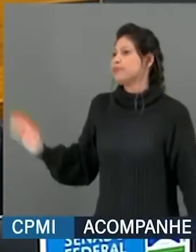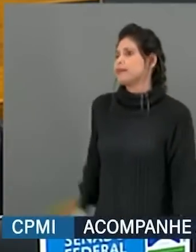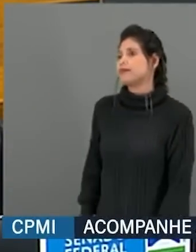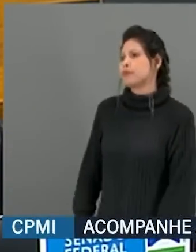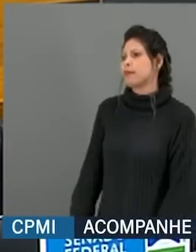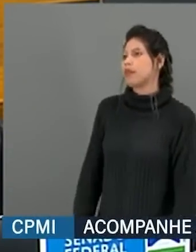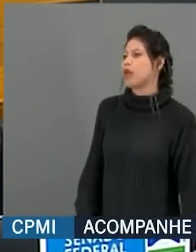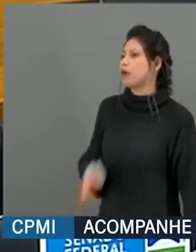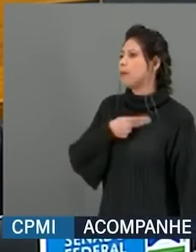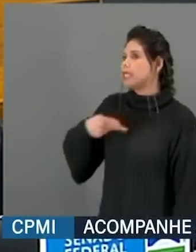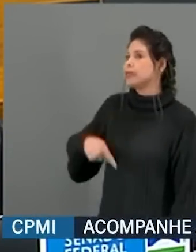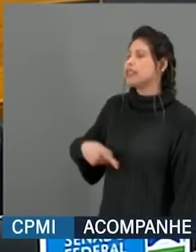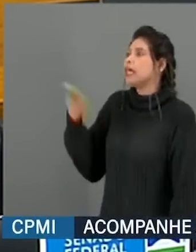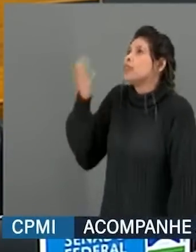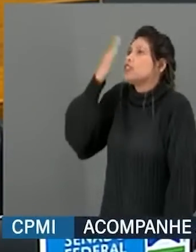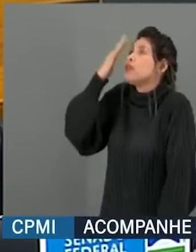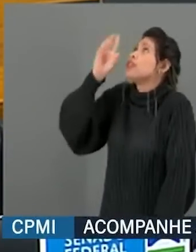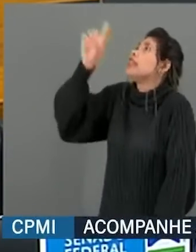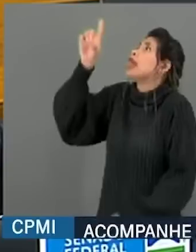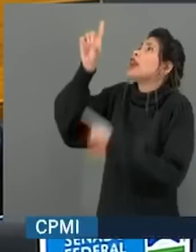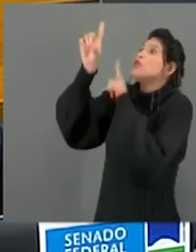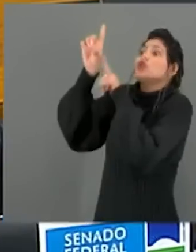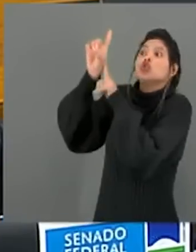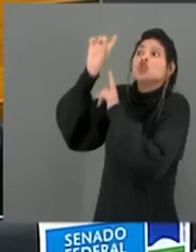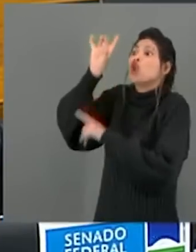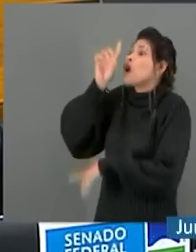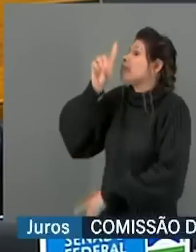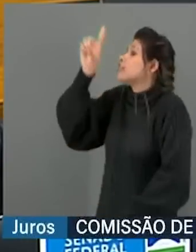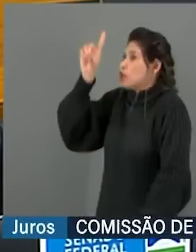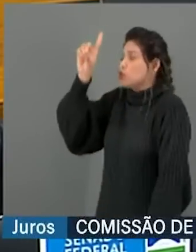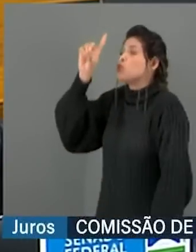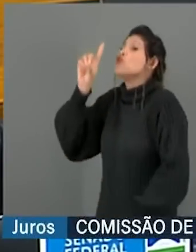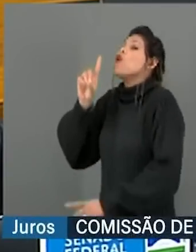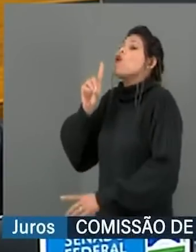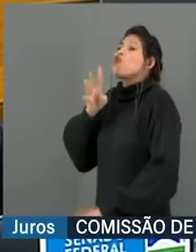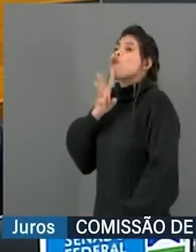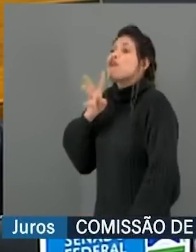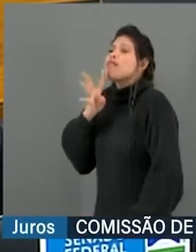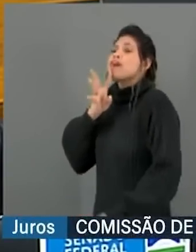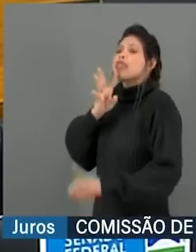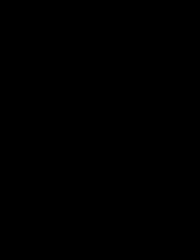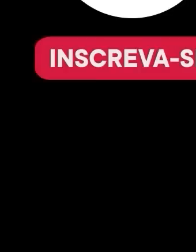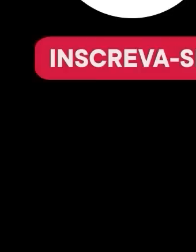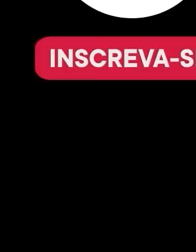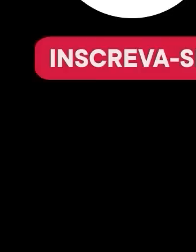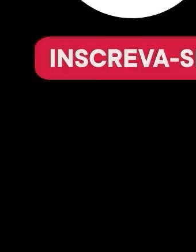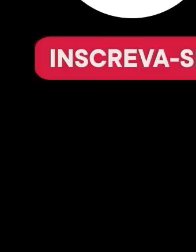da consciência de cada um, da intenção e do coração, Deus sabe do seu coração, da sua intenção. Viu? Muito obrigado.